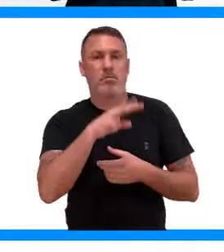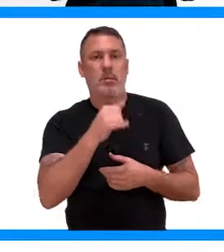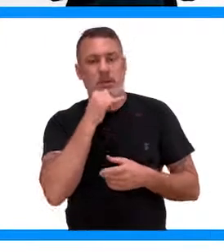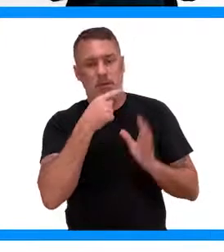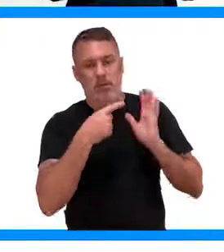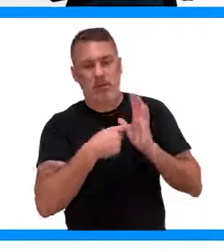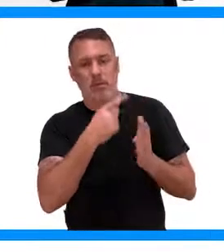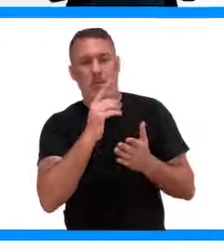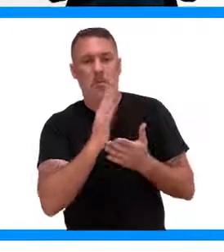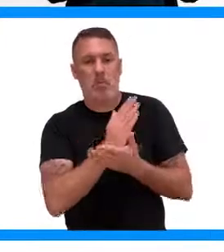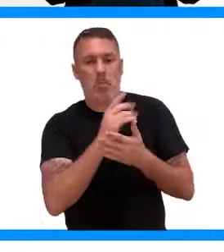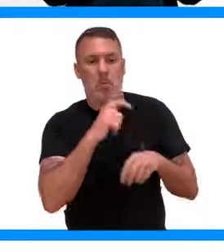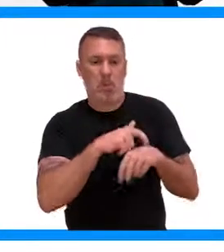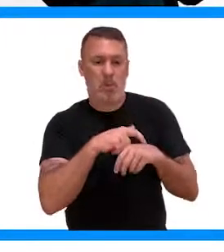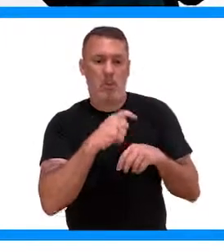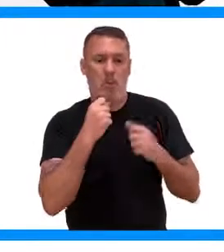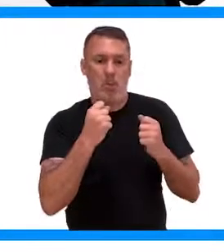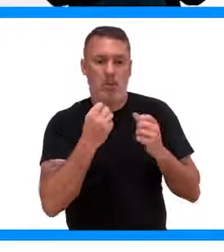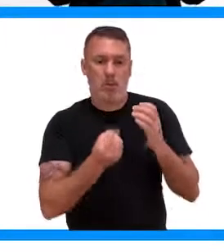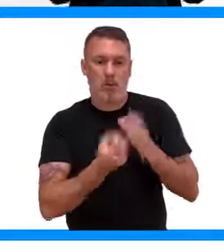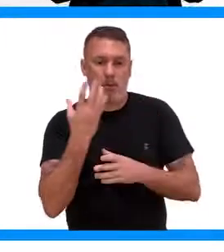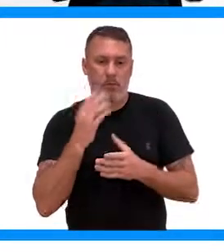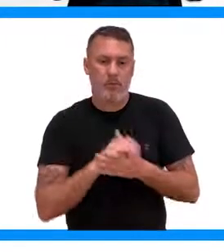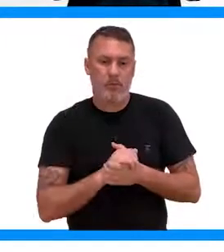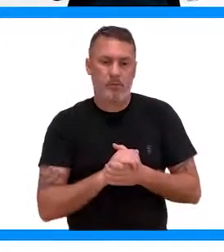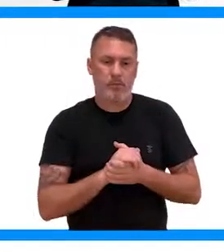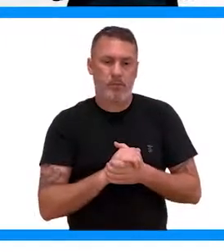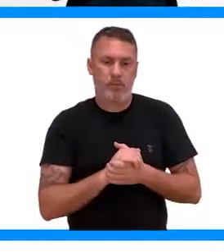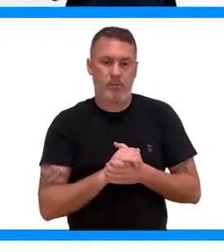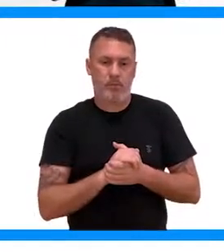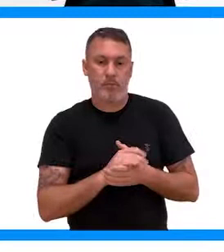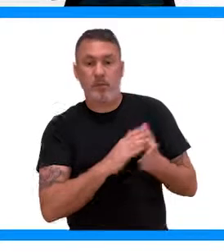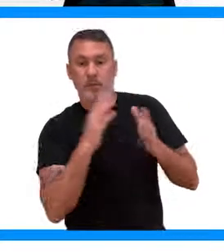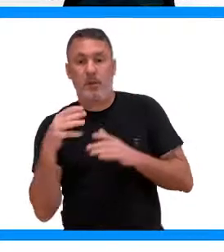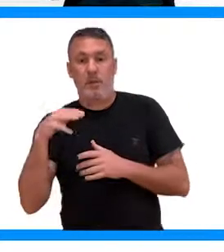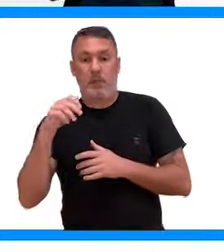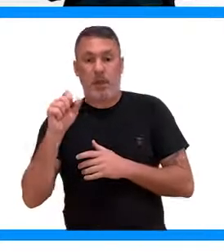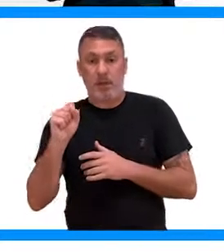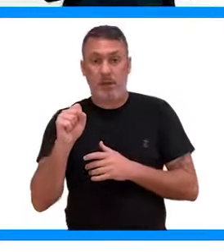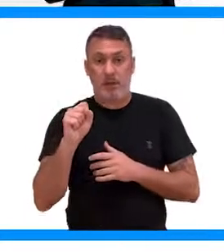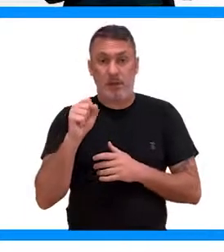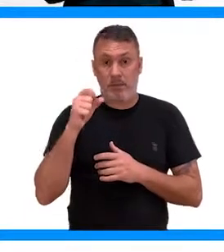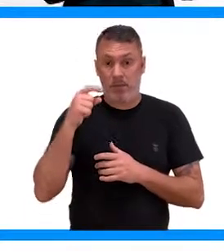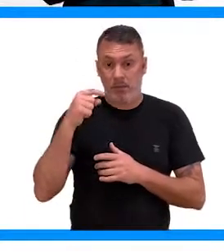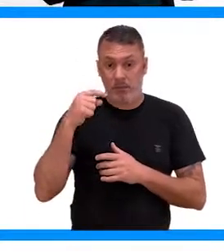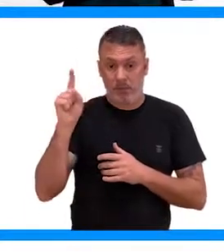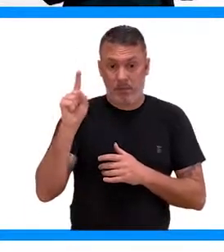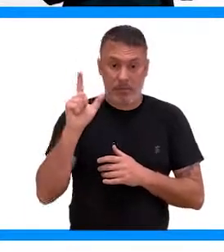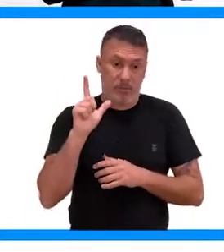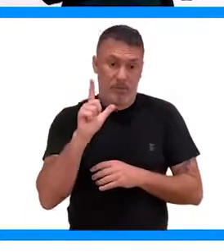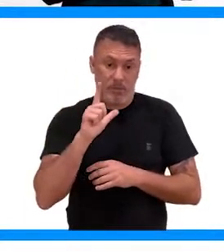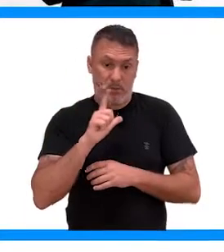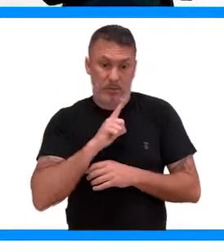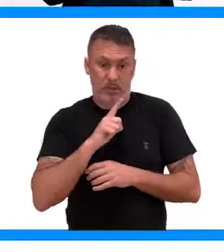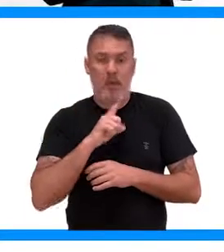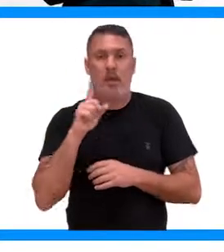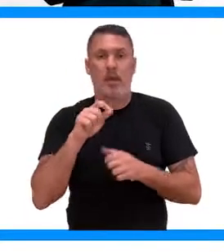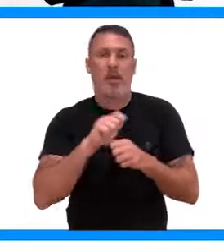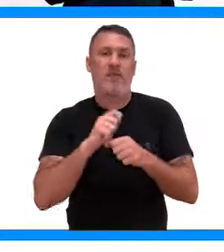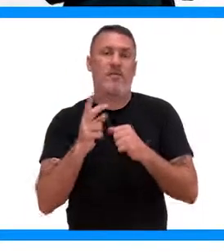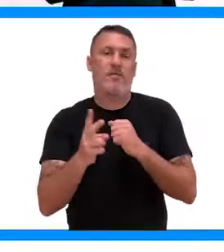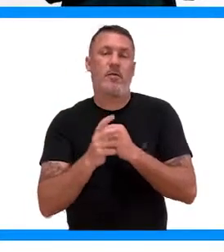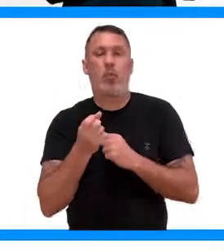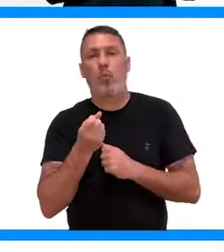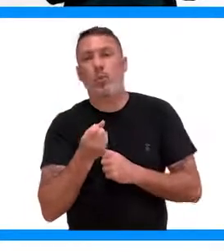dos acentos diacríticos, né? Em algum momento ela aparece. E mais com tilde, advérbio de quantidade. Então,